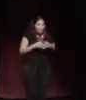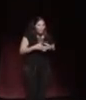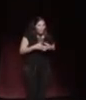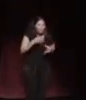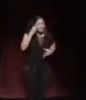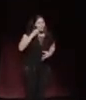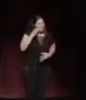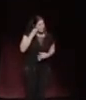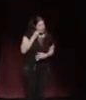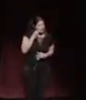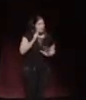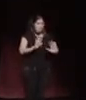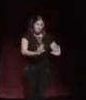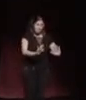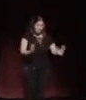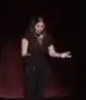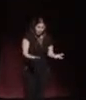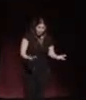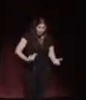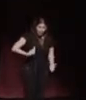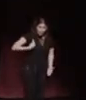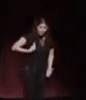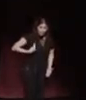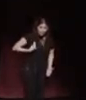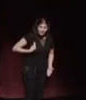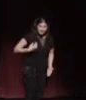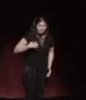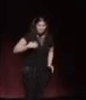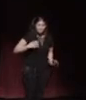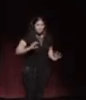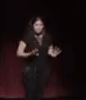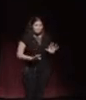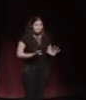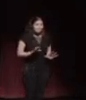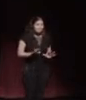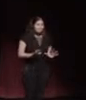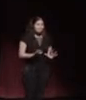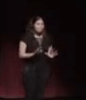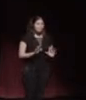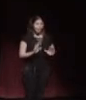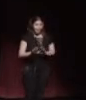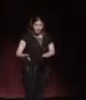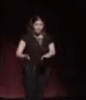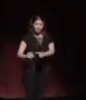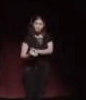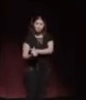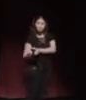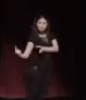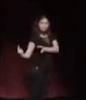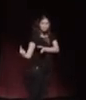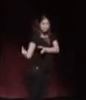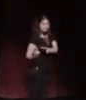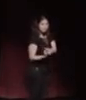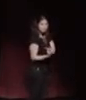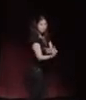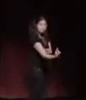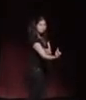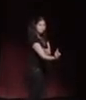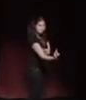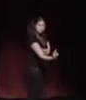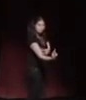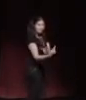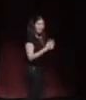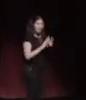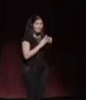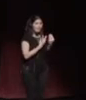que nós levamos hoje, as crianças vivem isoladas. E eu falo assim, isoladas